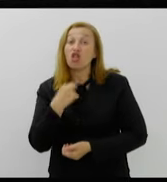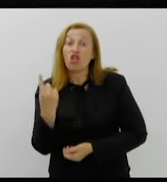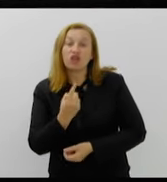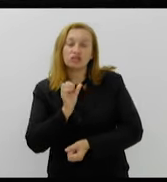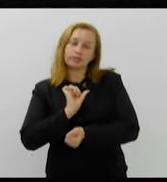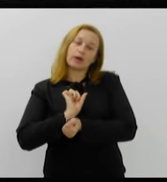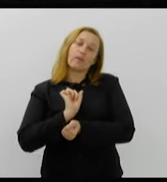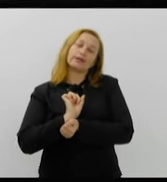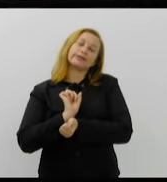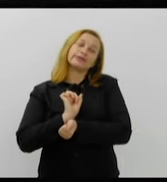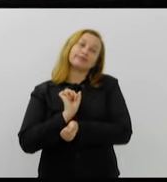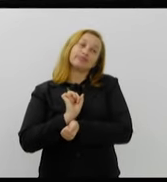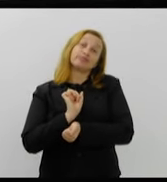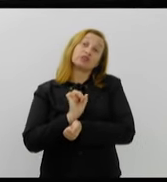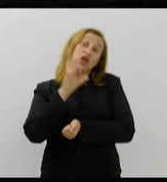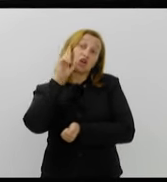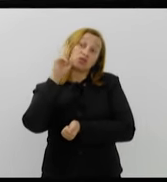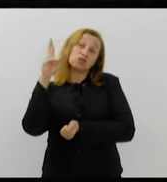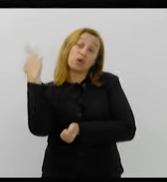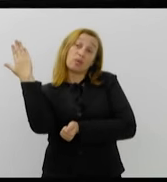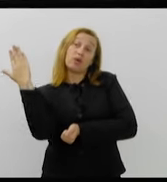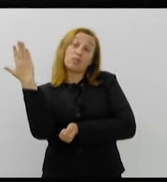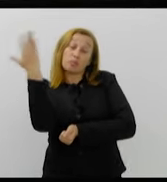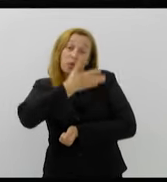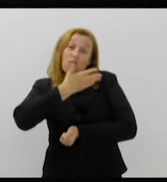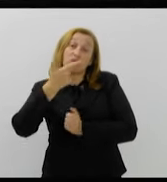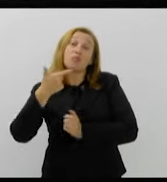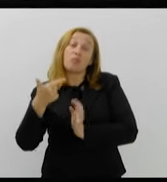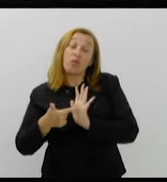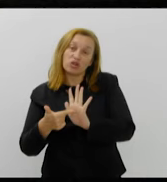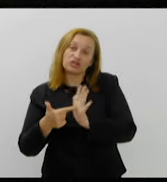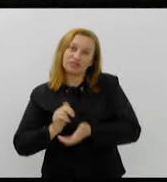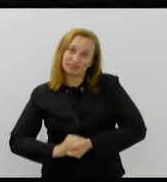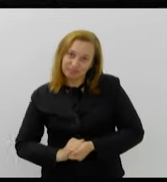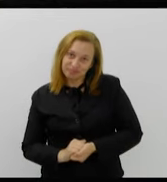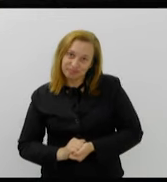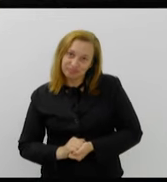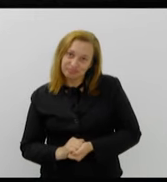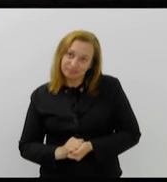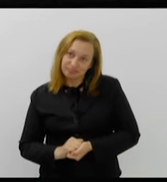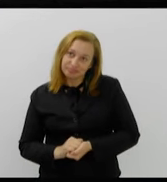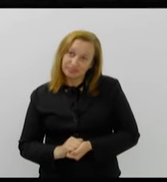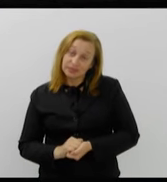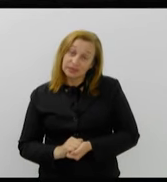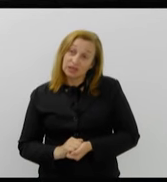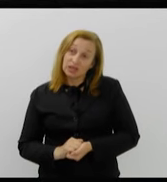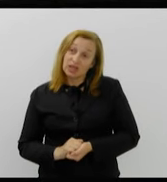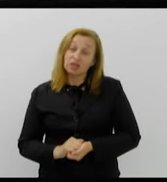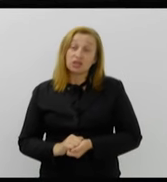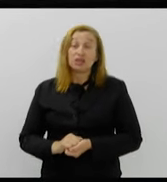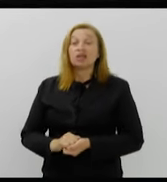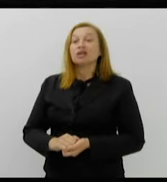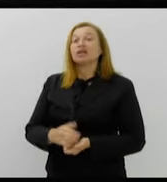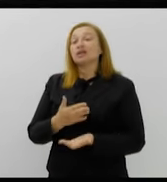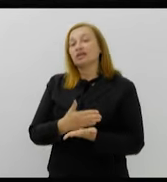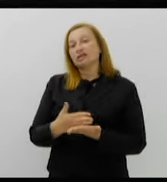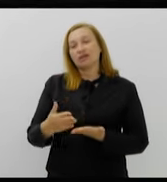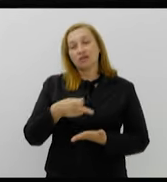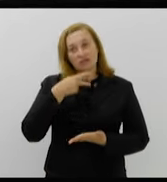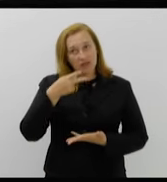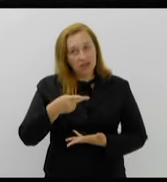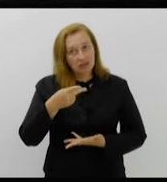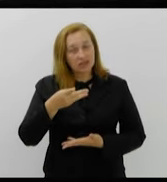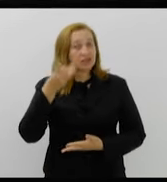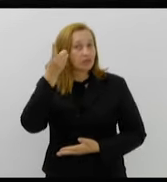aguardando que o senhor apresente essas provas bem feitas essas considerações iniciais Deputado Rodrigo